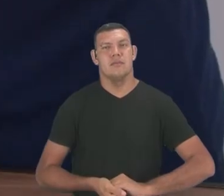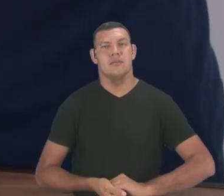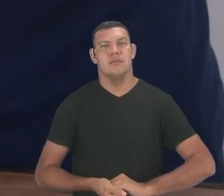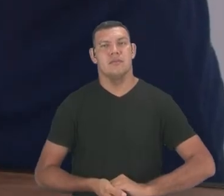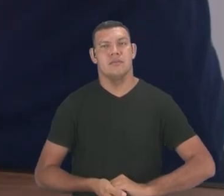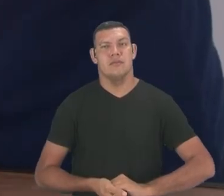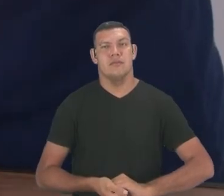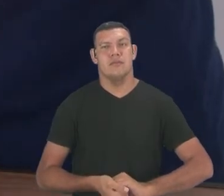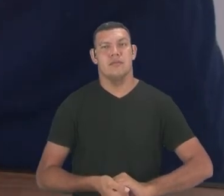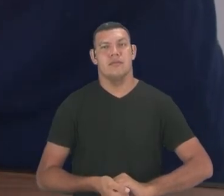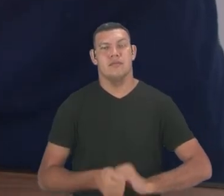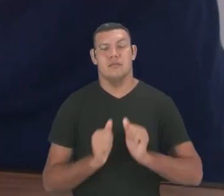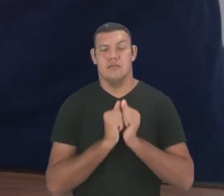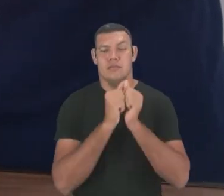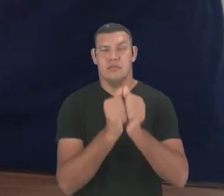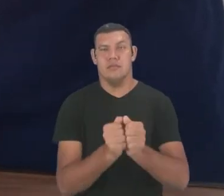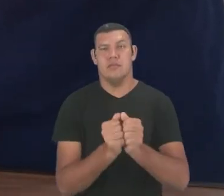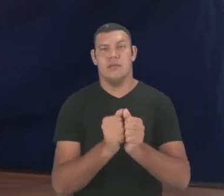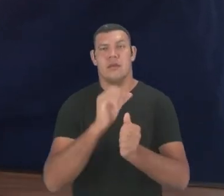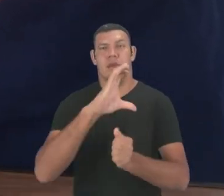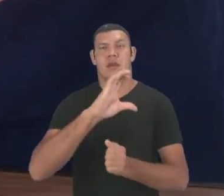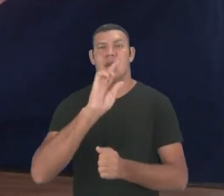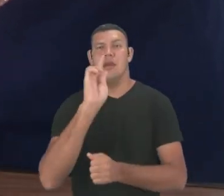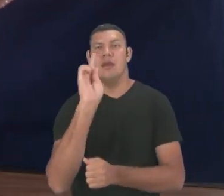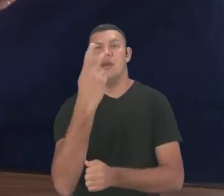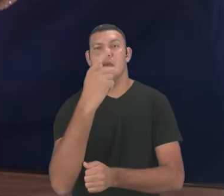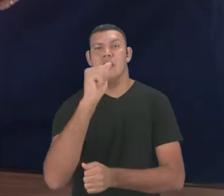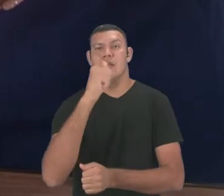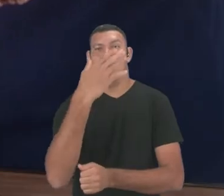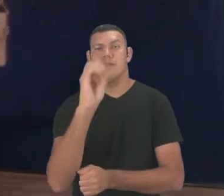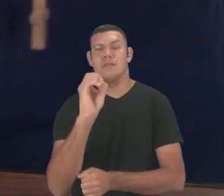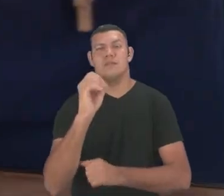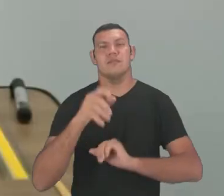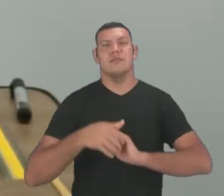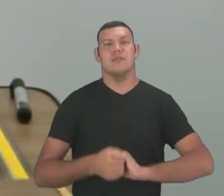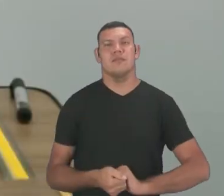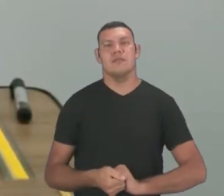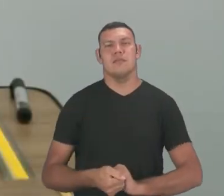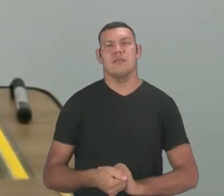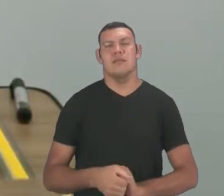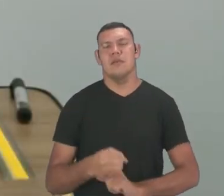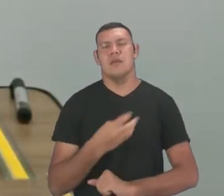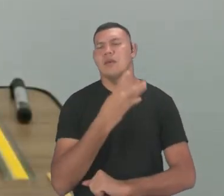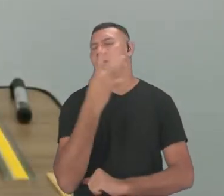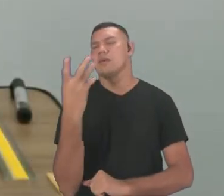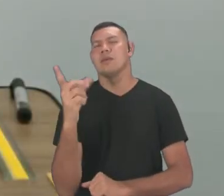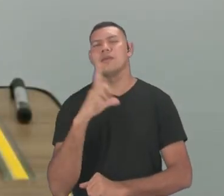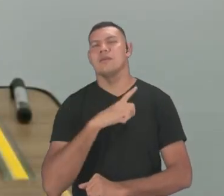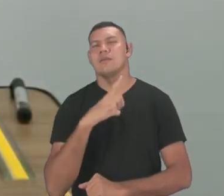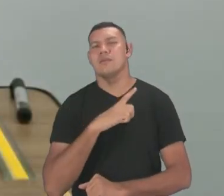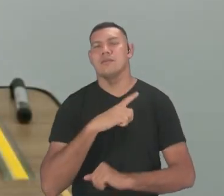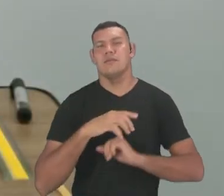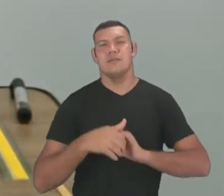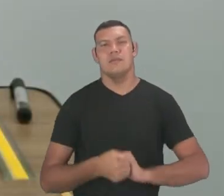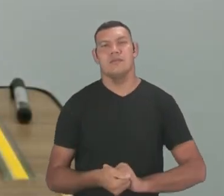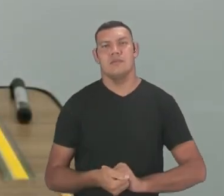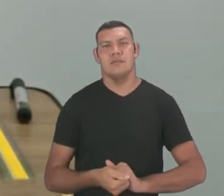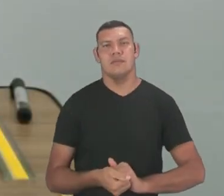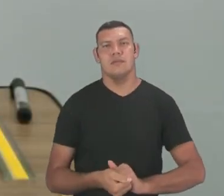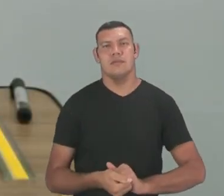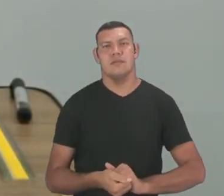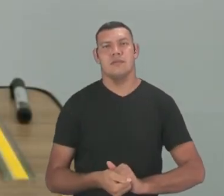e vamos ler juntinhos chão quantos sons tem essa palavra em